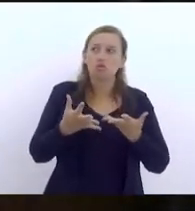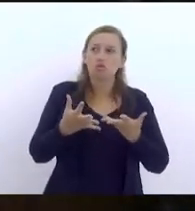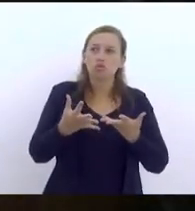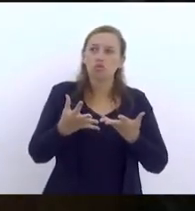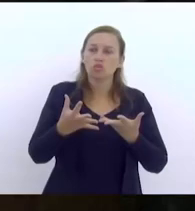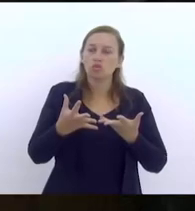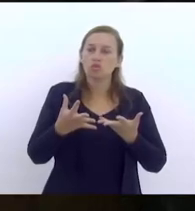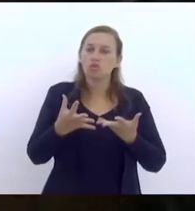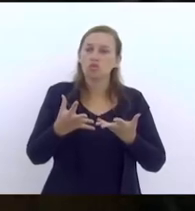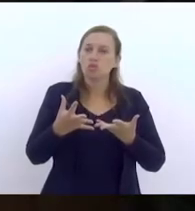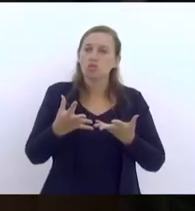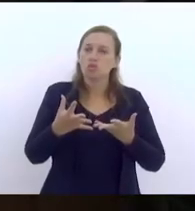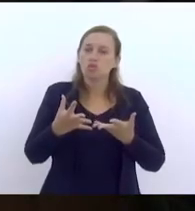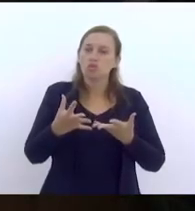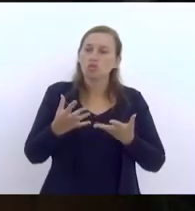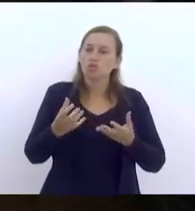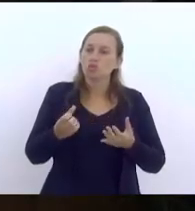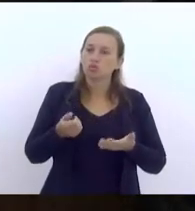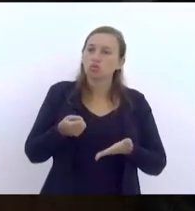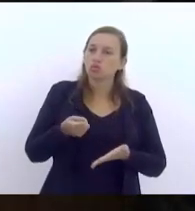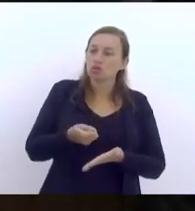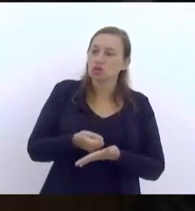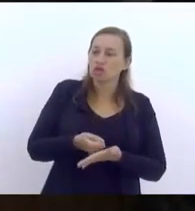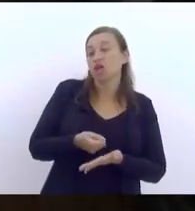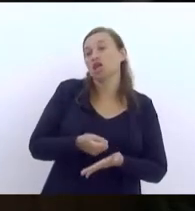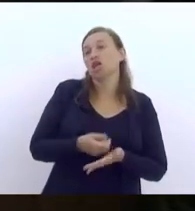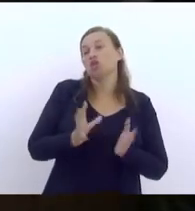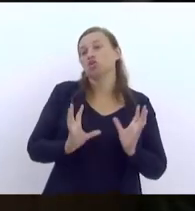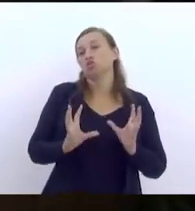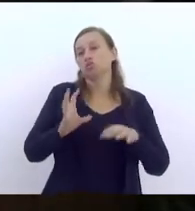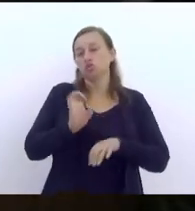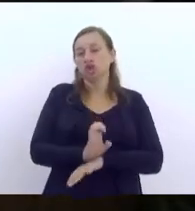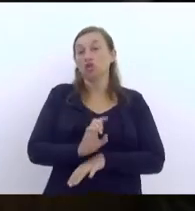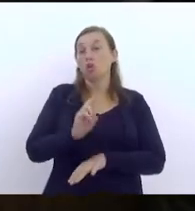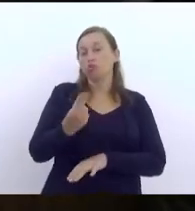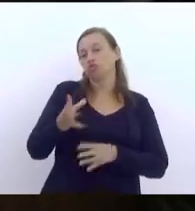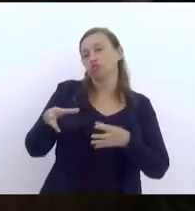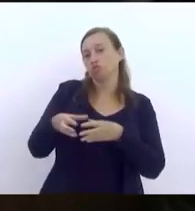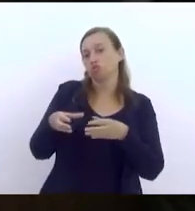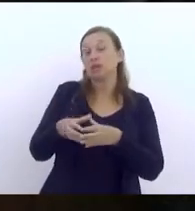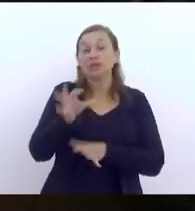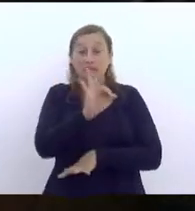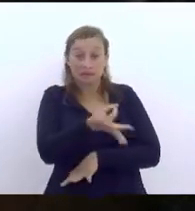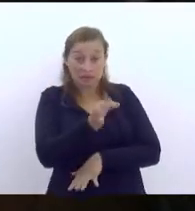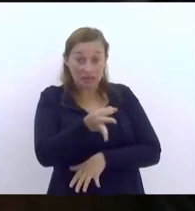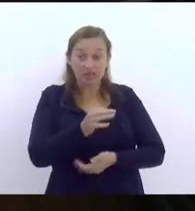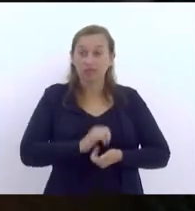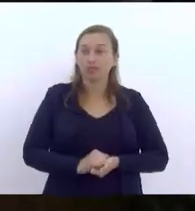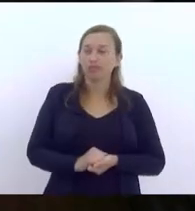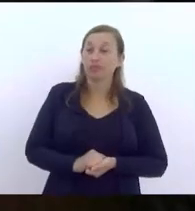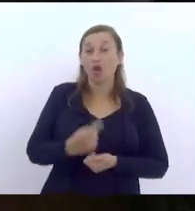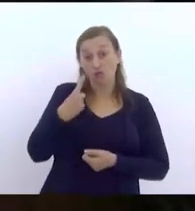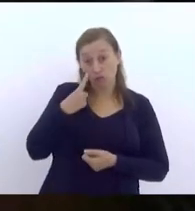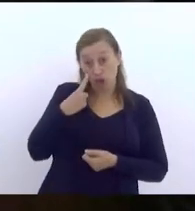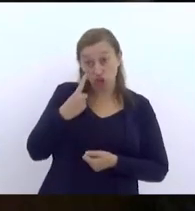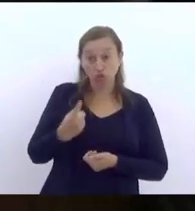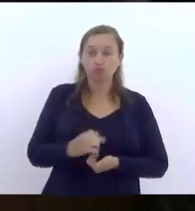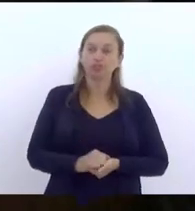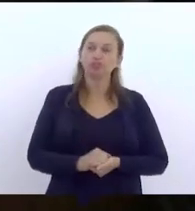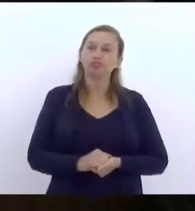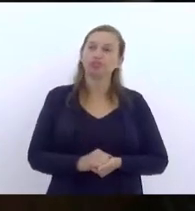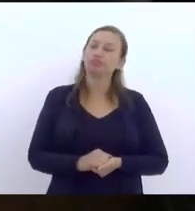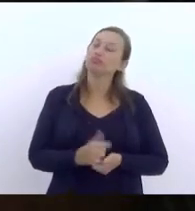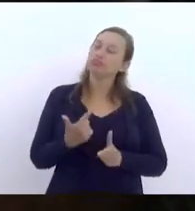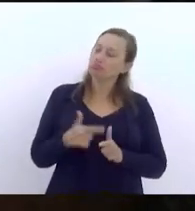a apropriação de um Estado ou de um grupo frente a todos os outros demais. De certa forma, vejo que existe